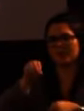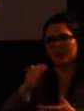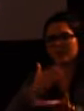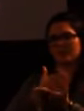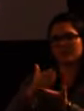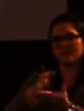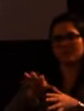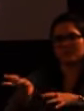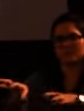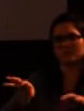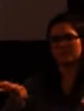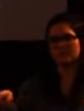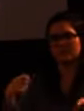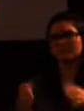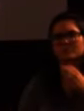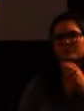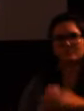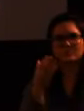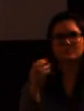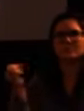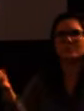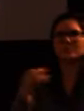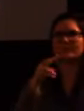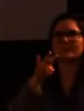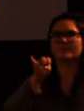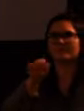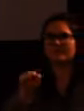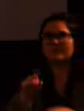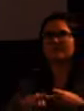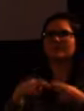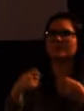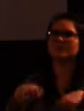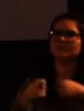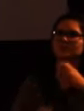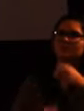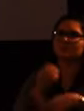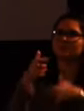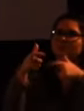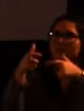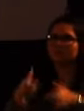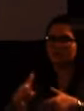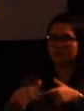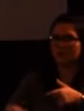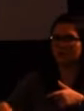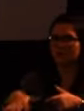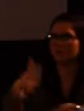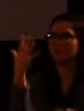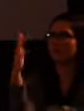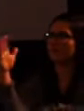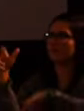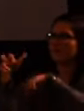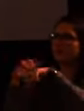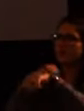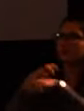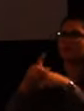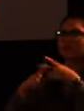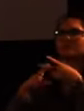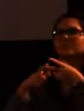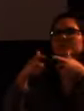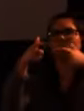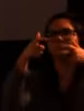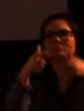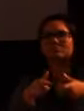precisa resultar a abertura de novas vias, precisa resultar em novos espaços, novas áreas verdes na cidade, novos